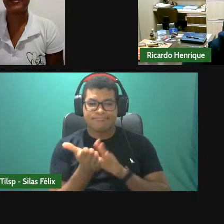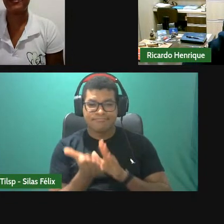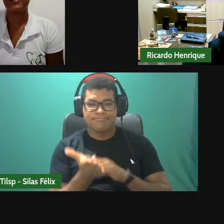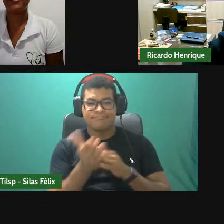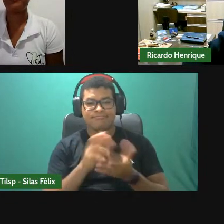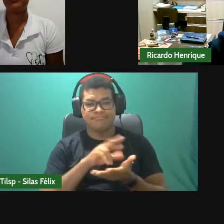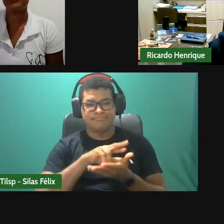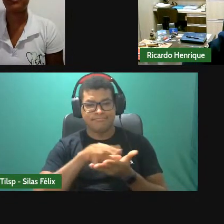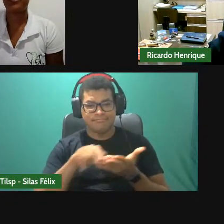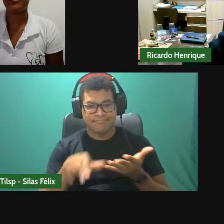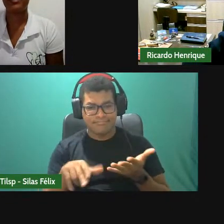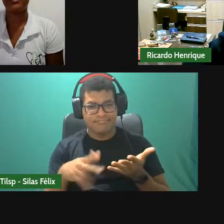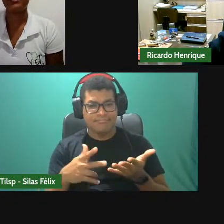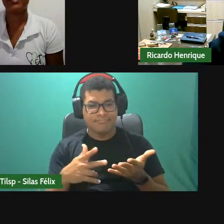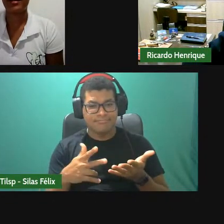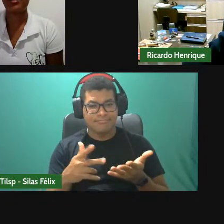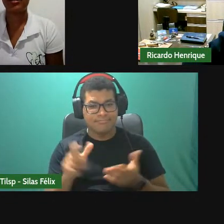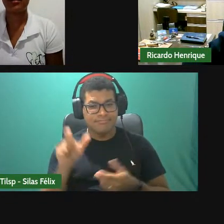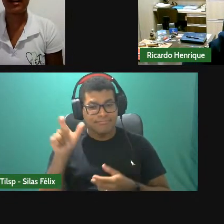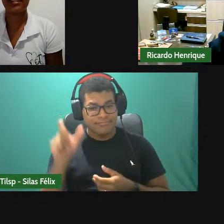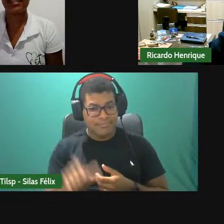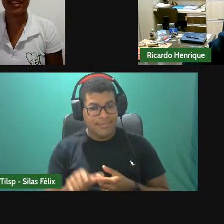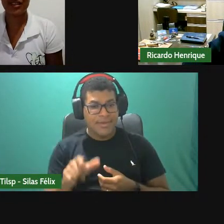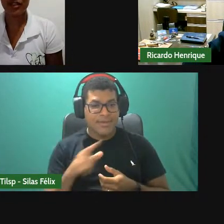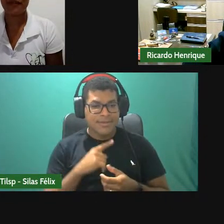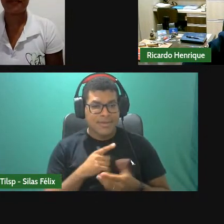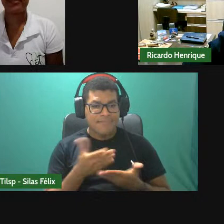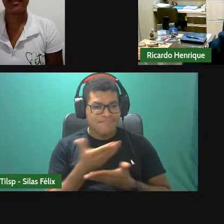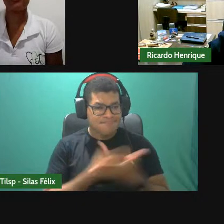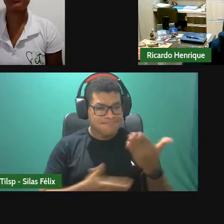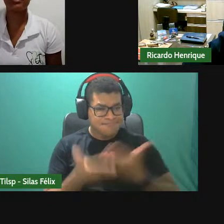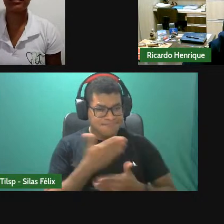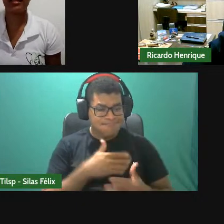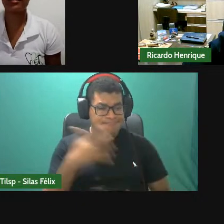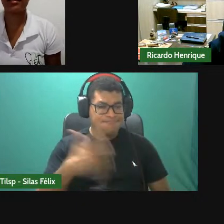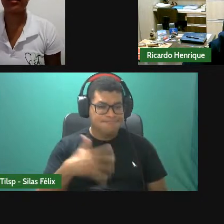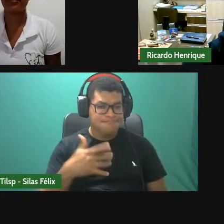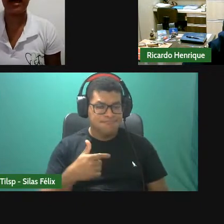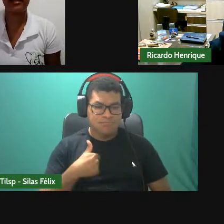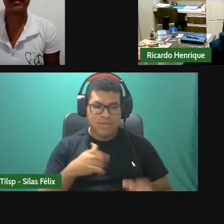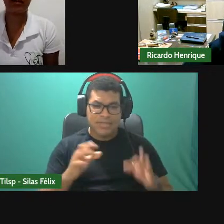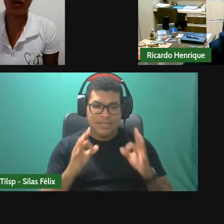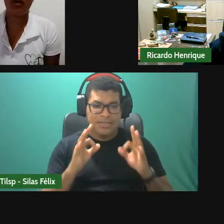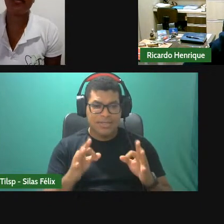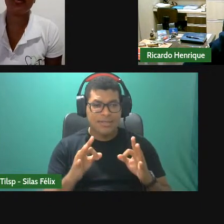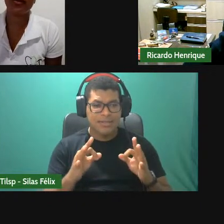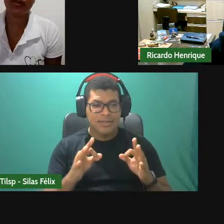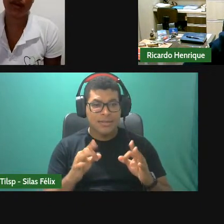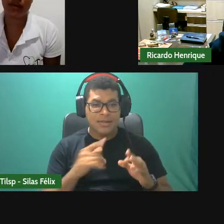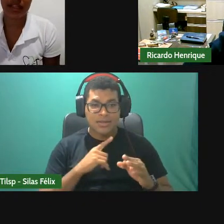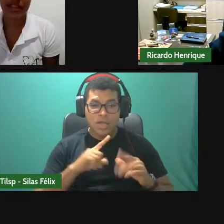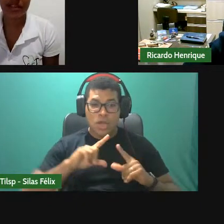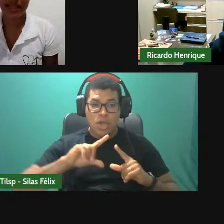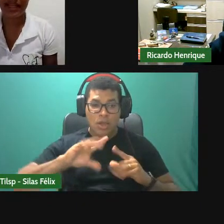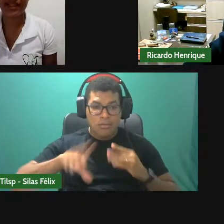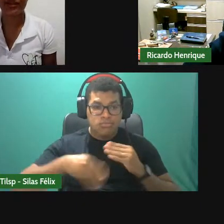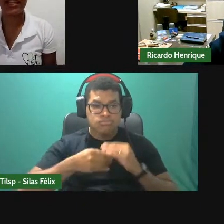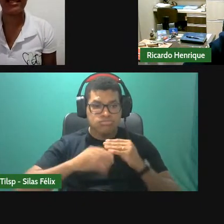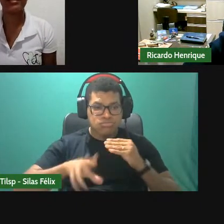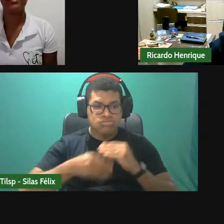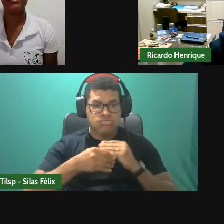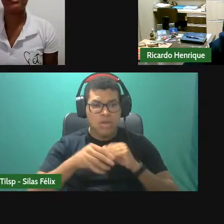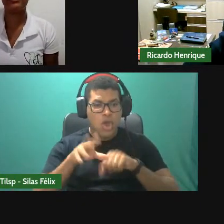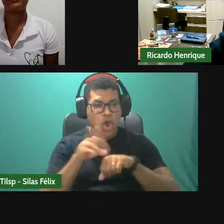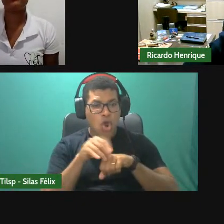né? O pessoal interagindo bastante. Tenho certeza que agregou muito ao conhecimento,